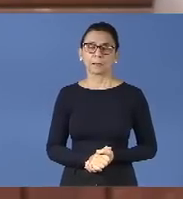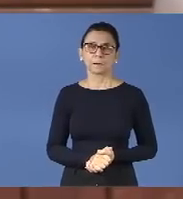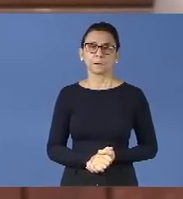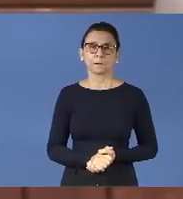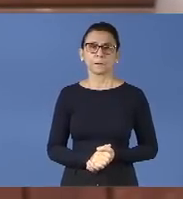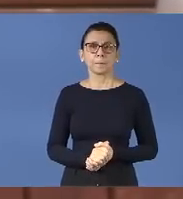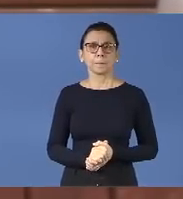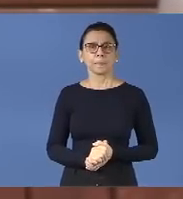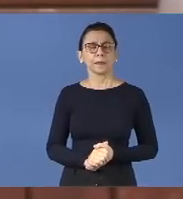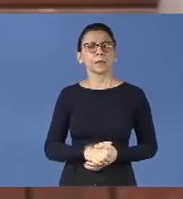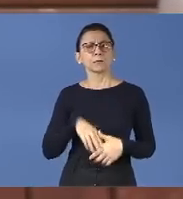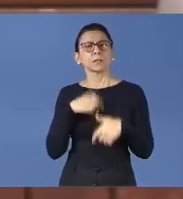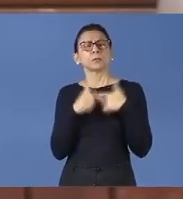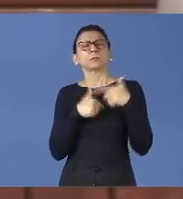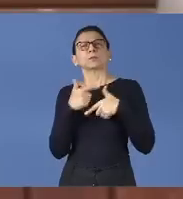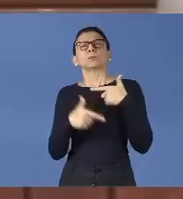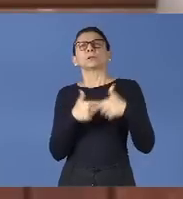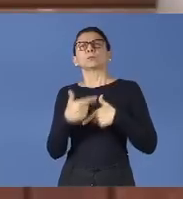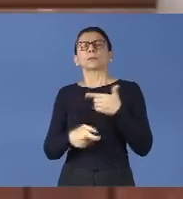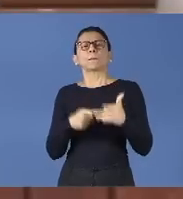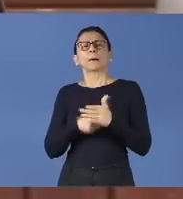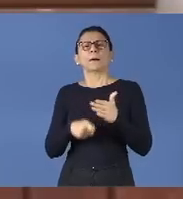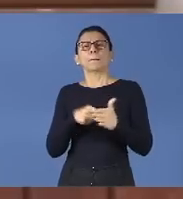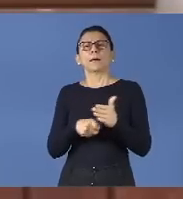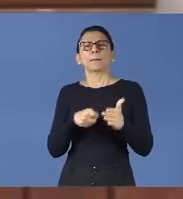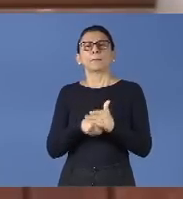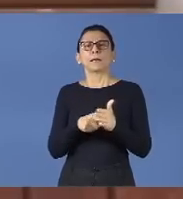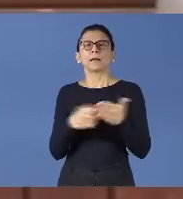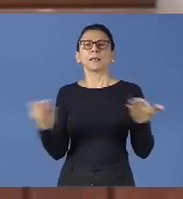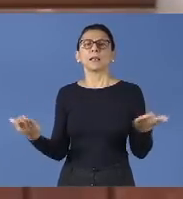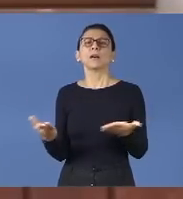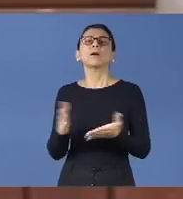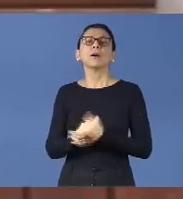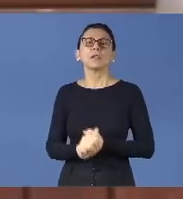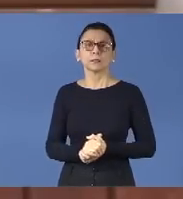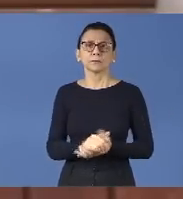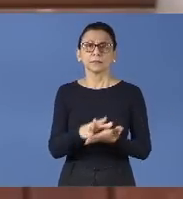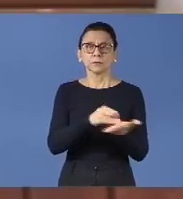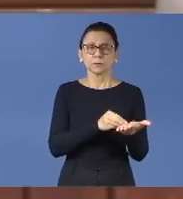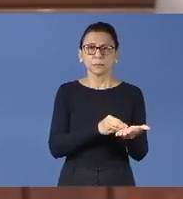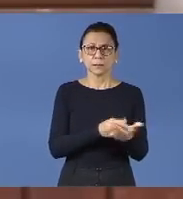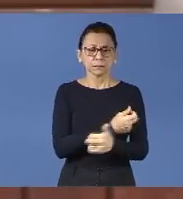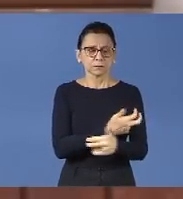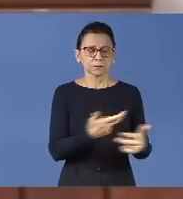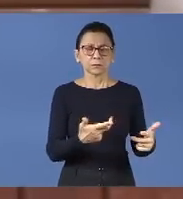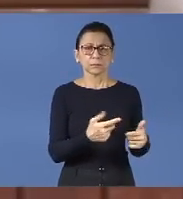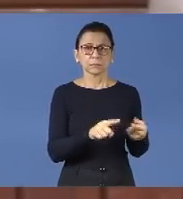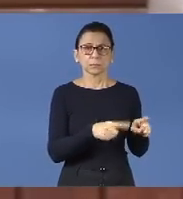Depois de tanta luta, não, traz os móveis para cá. Que entendimento é esse?